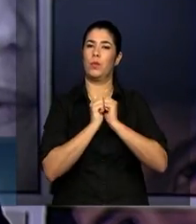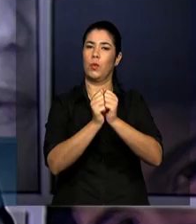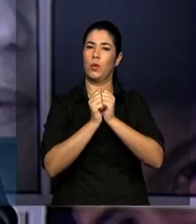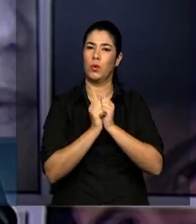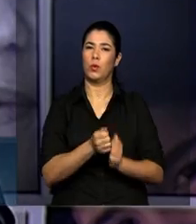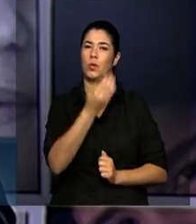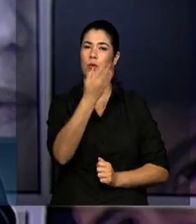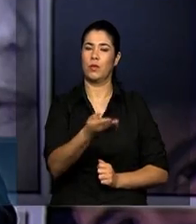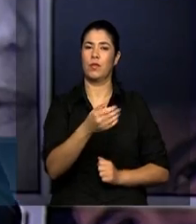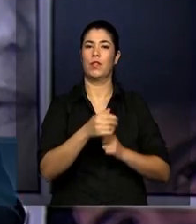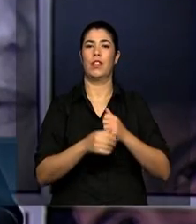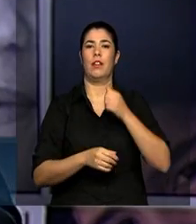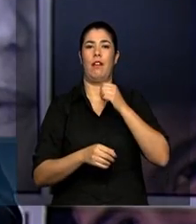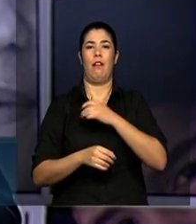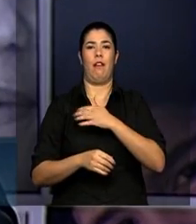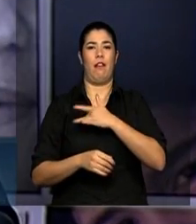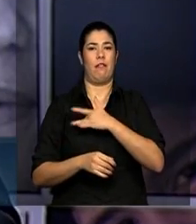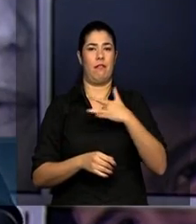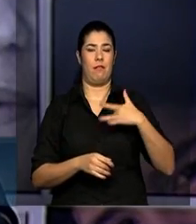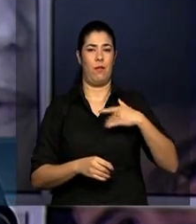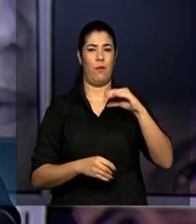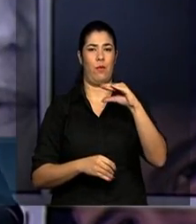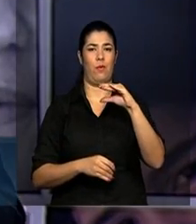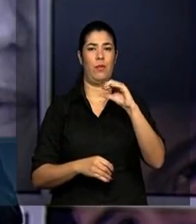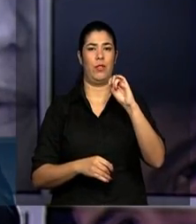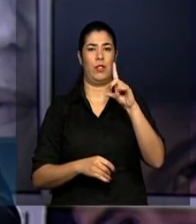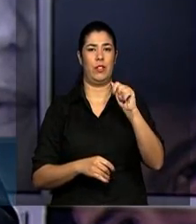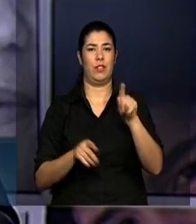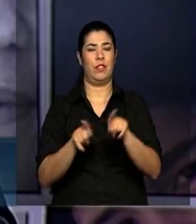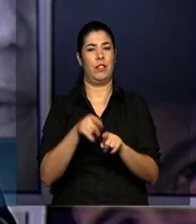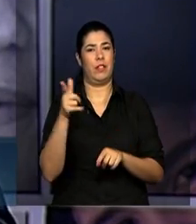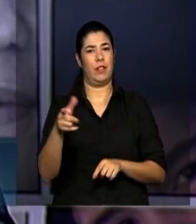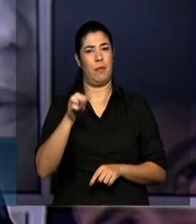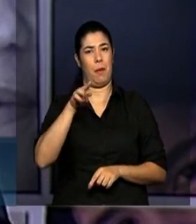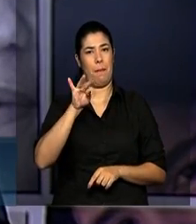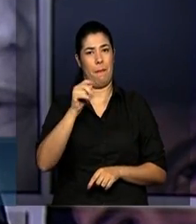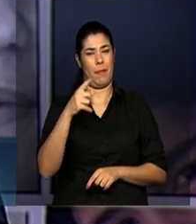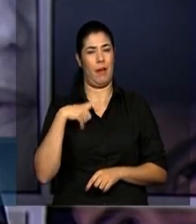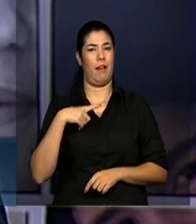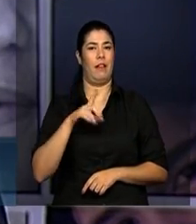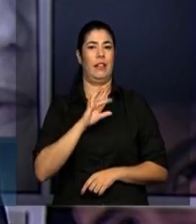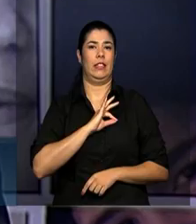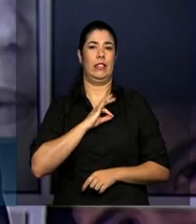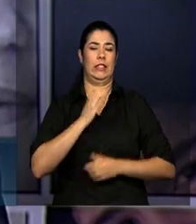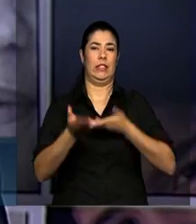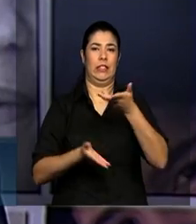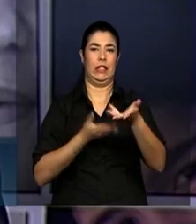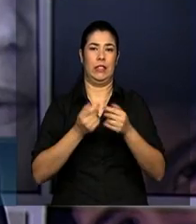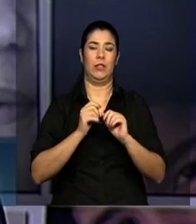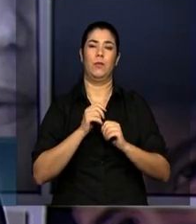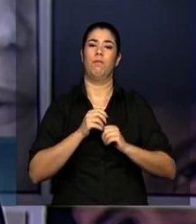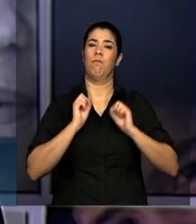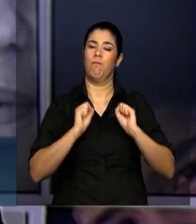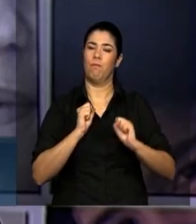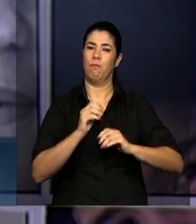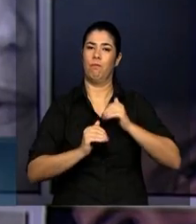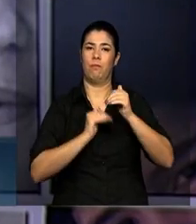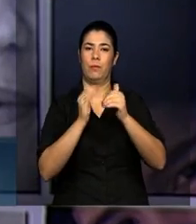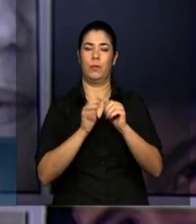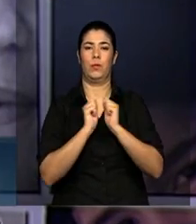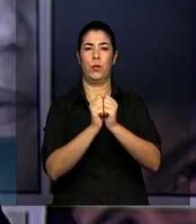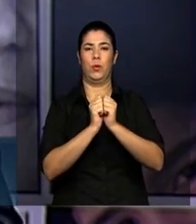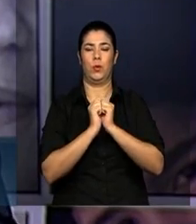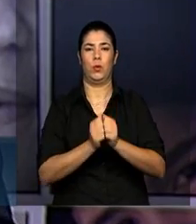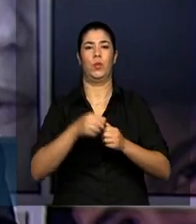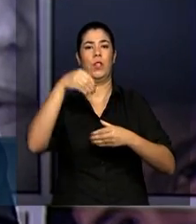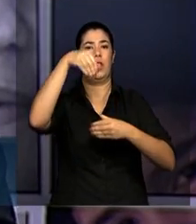Martinha, somos teimosas e conseguiremos avançar ainda mais.